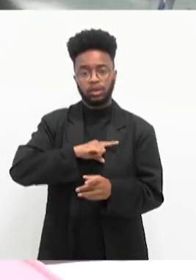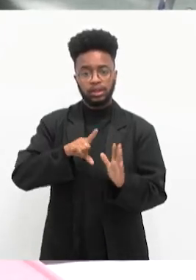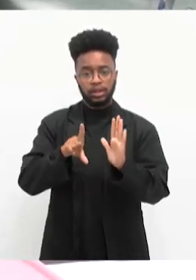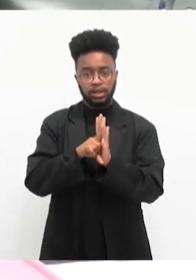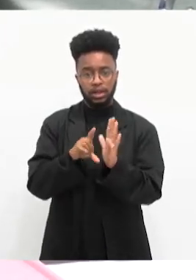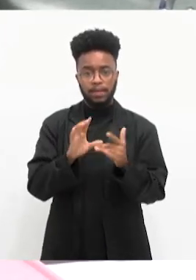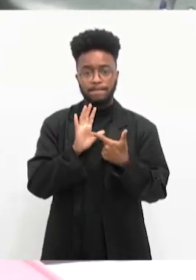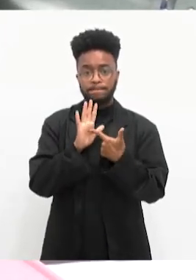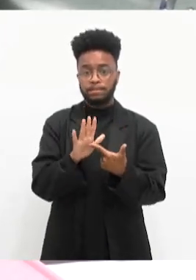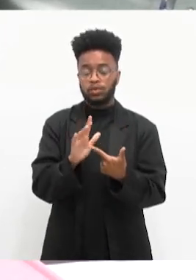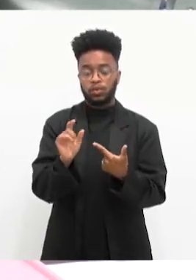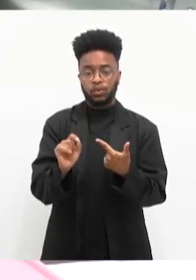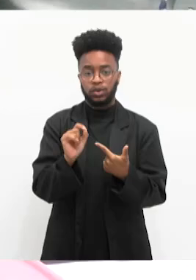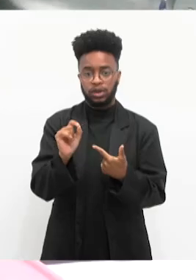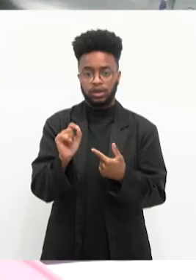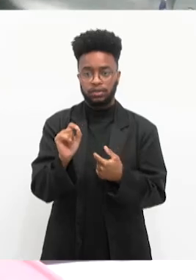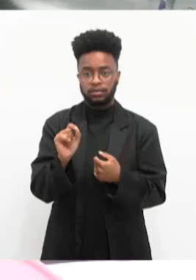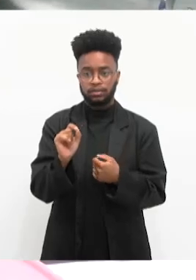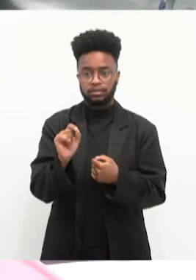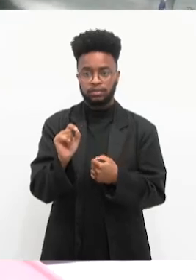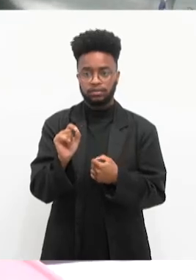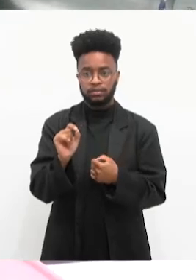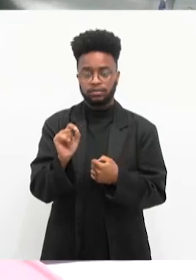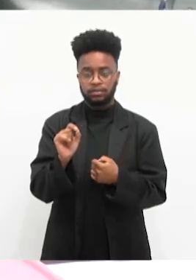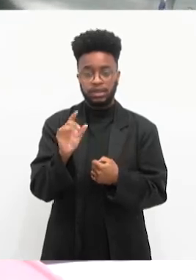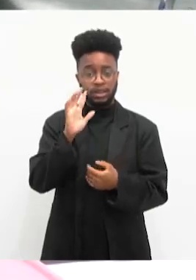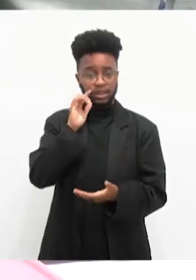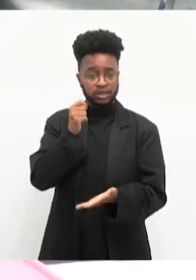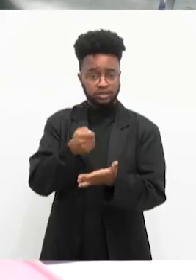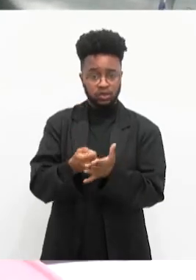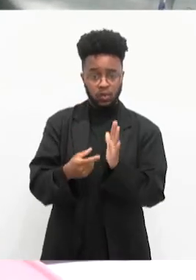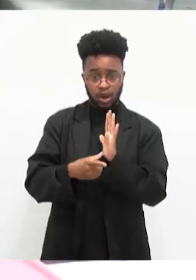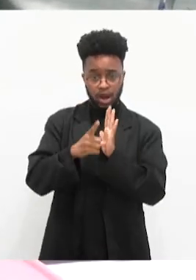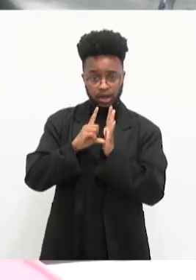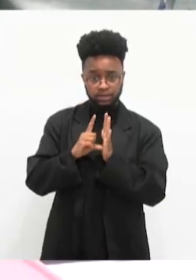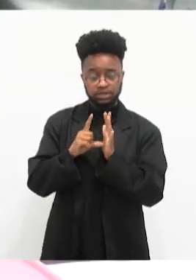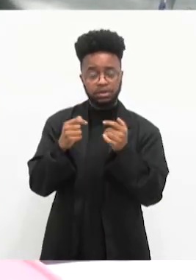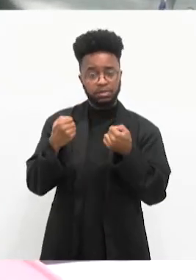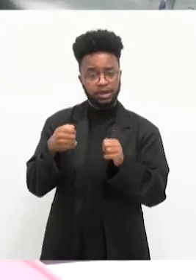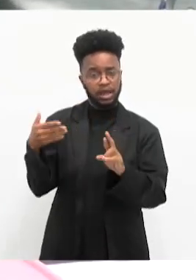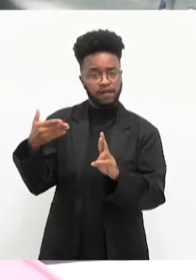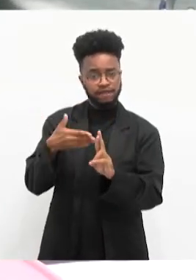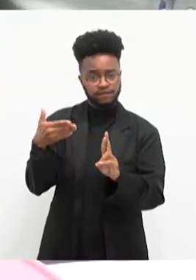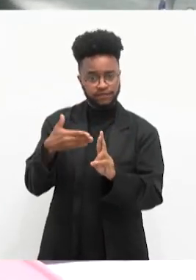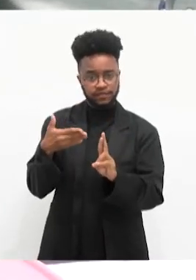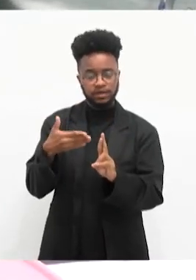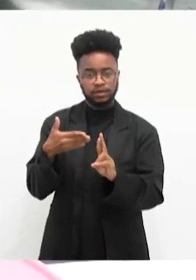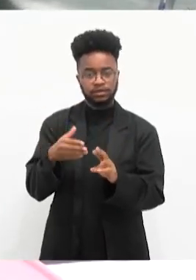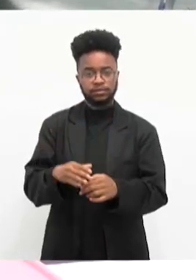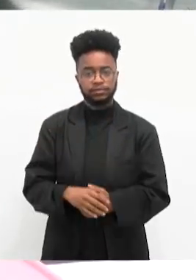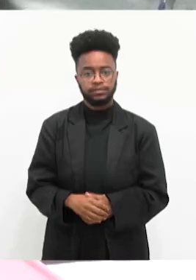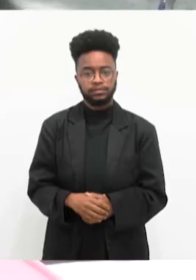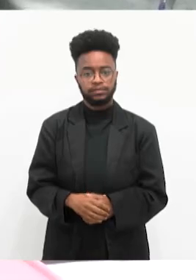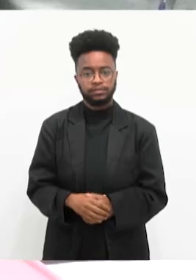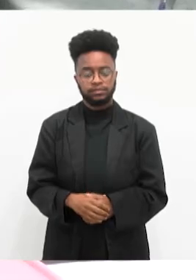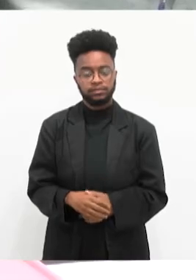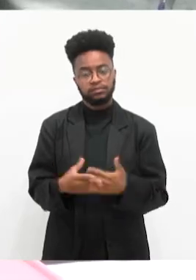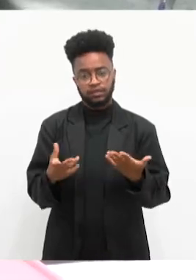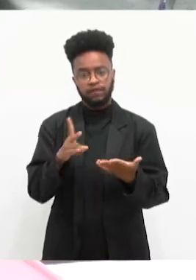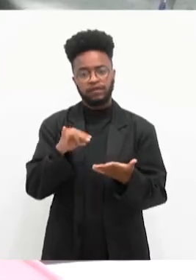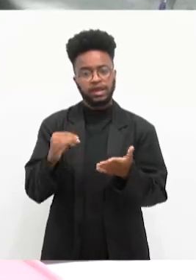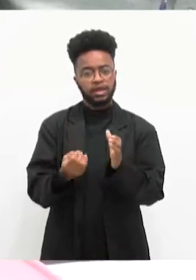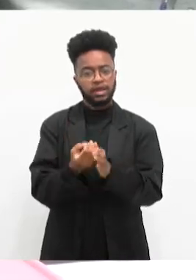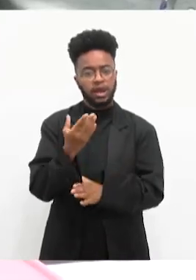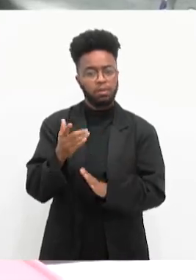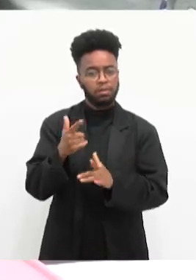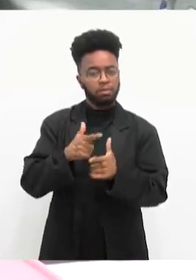dizia que as decisões anteriores tinham que ser referendadas, etc., isso daí ia criar um problema,